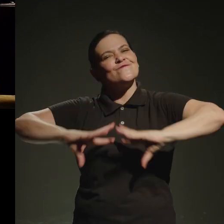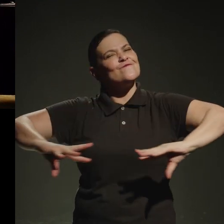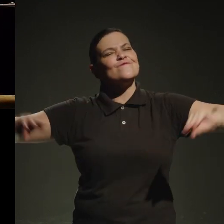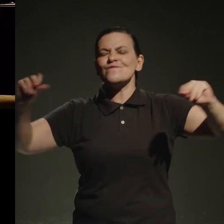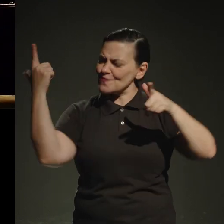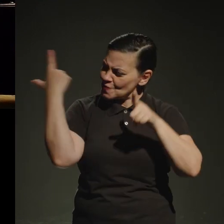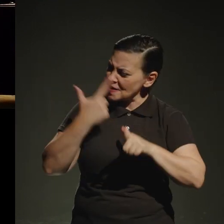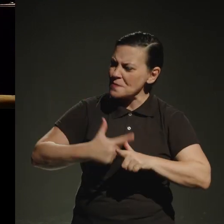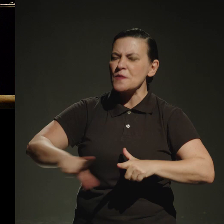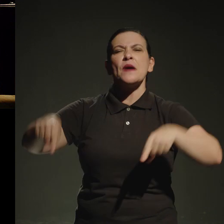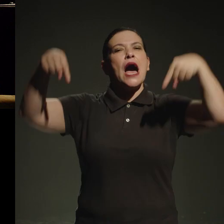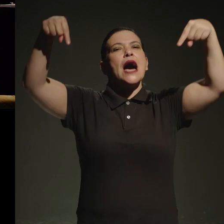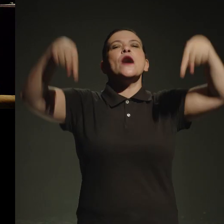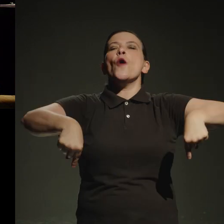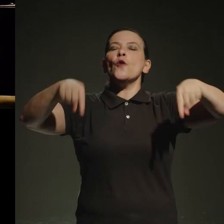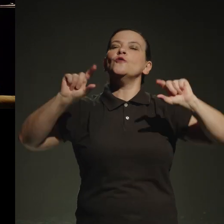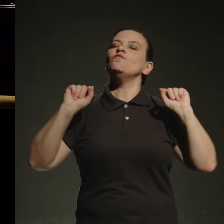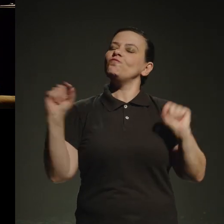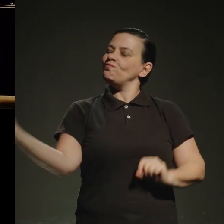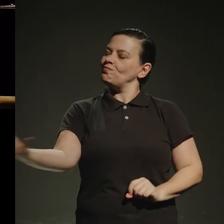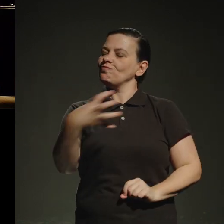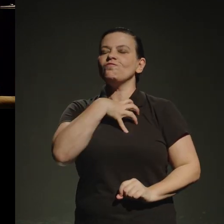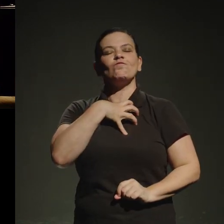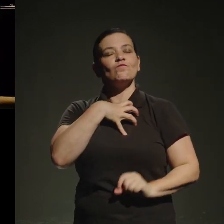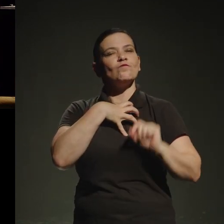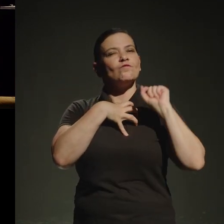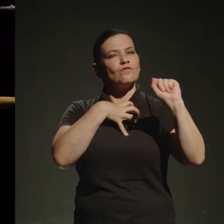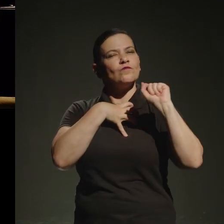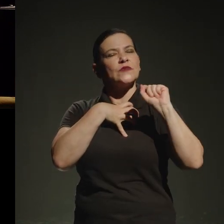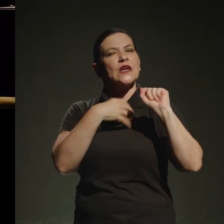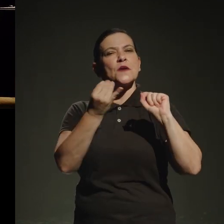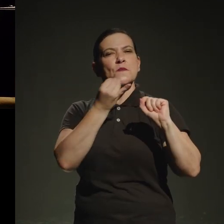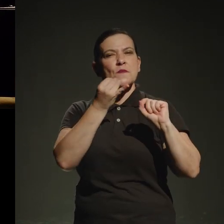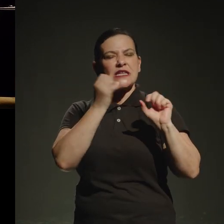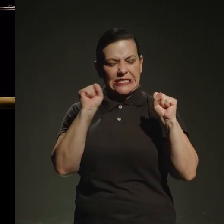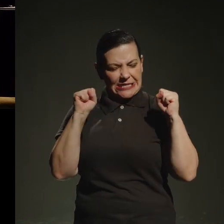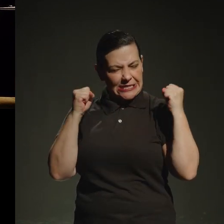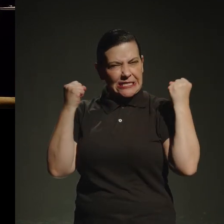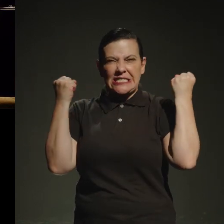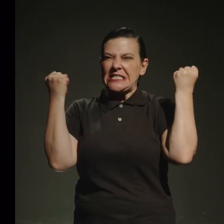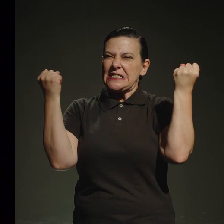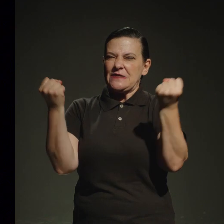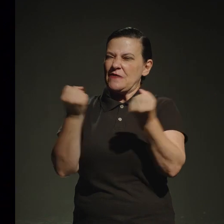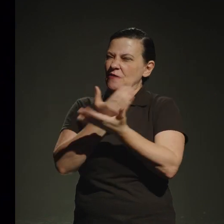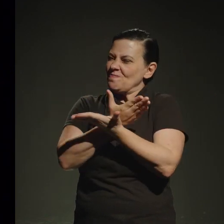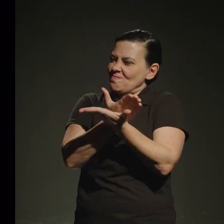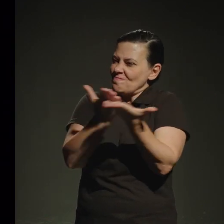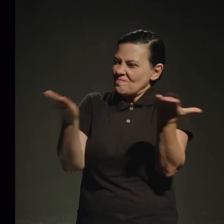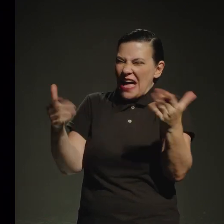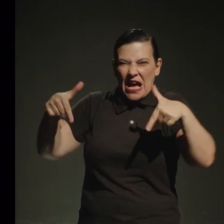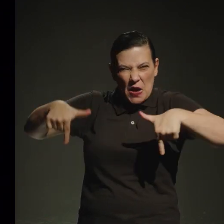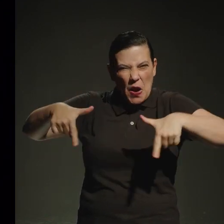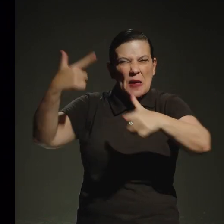a vulgaridade e a falta de respeito que graça pelos quatro cantos do mundo, a profissão de